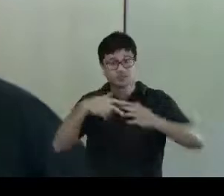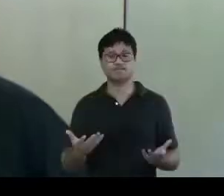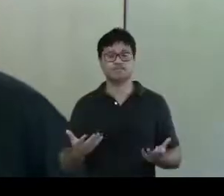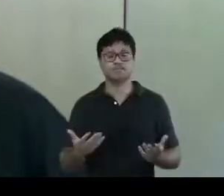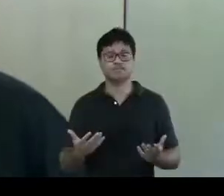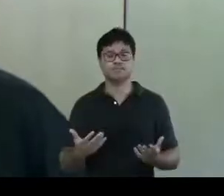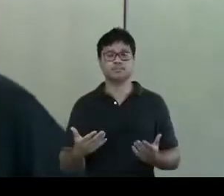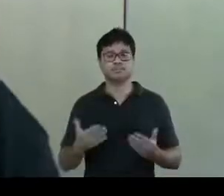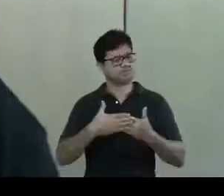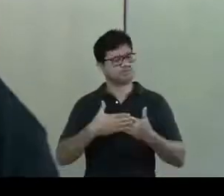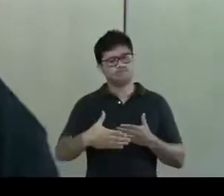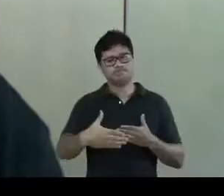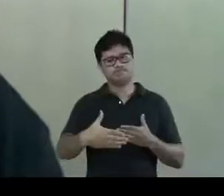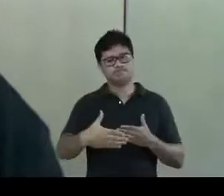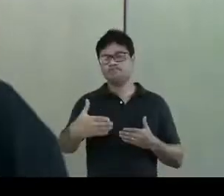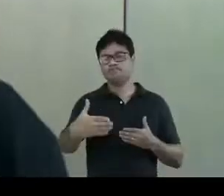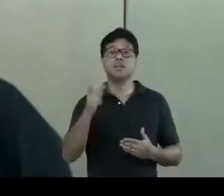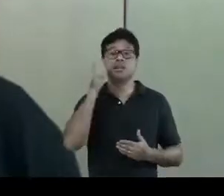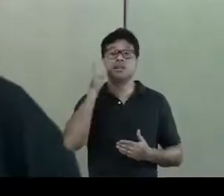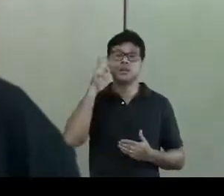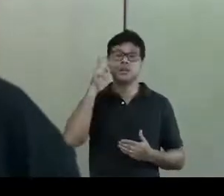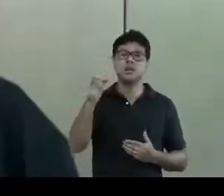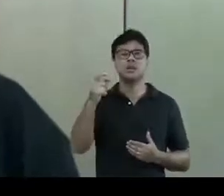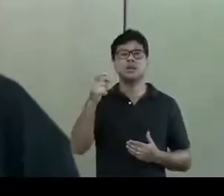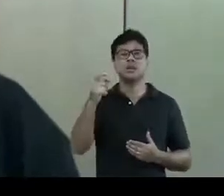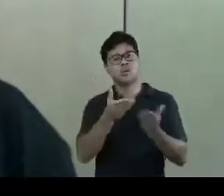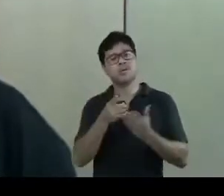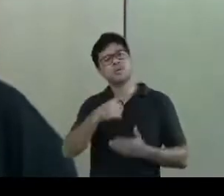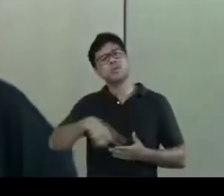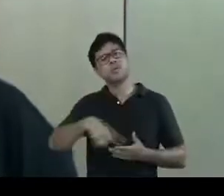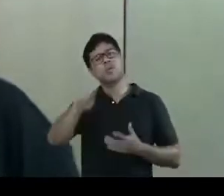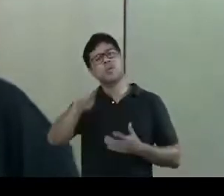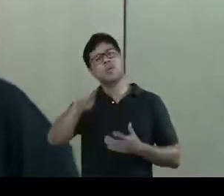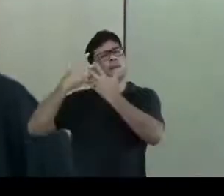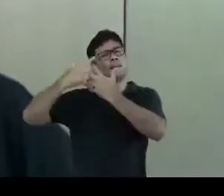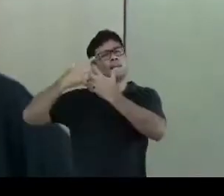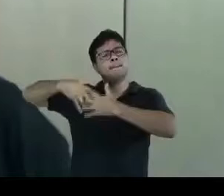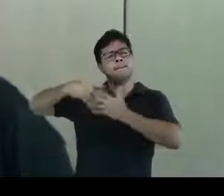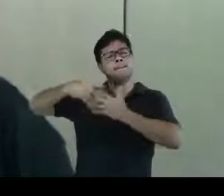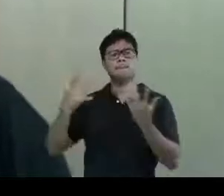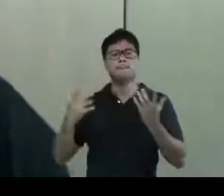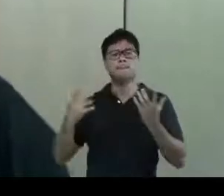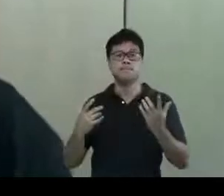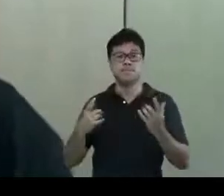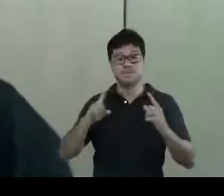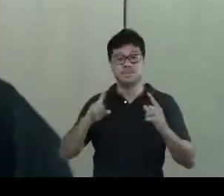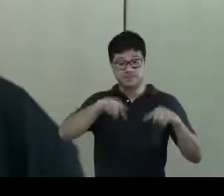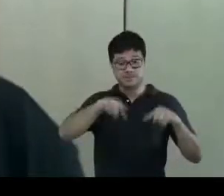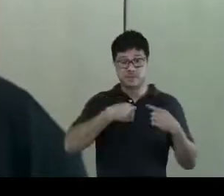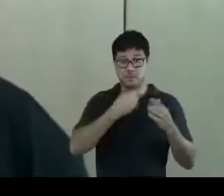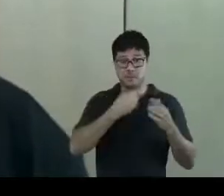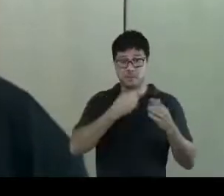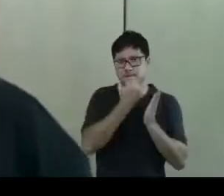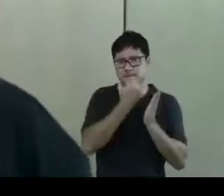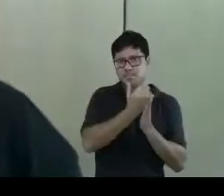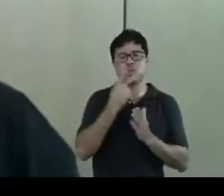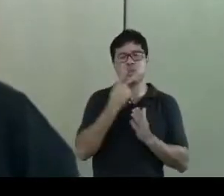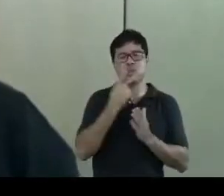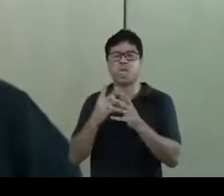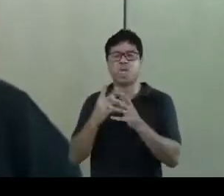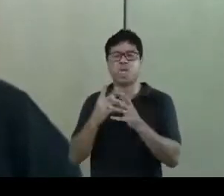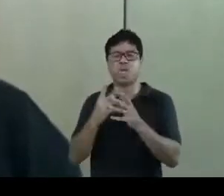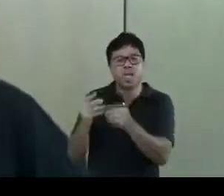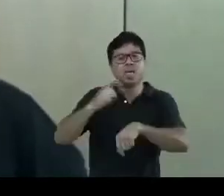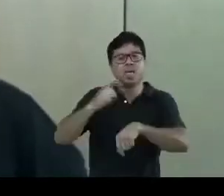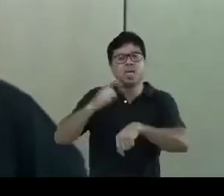que seria interessante convidar a todos para pensar que o desafio maior não é necessariamente da efemeridade,